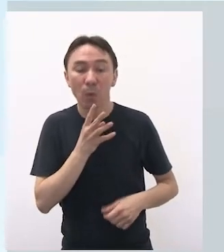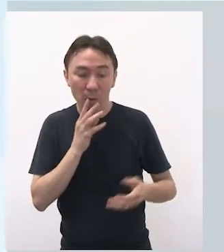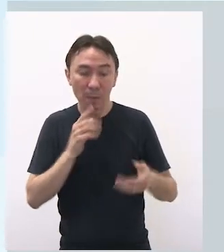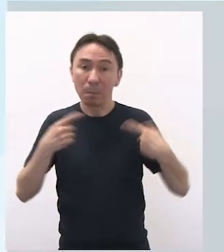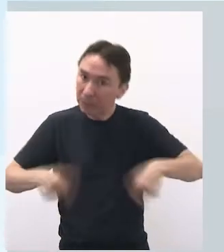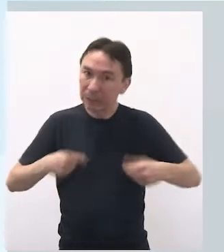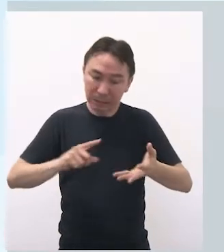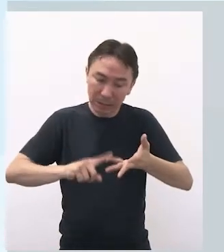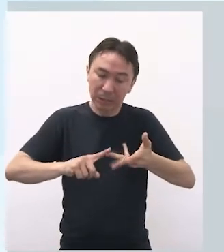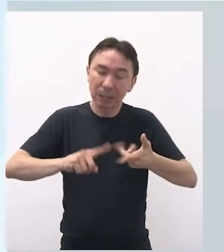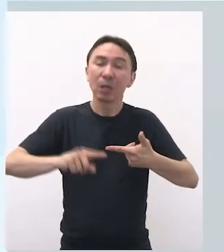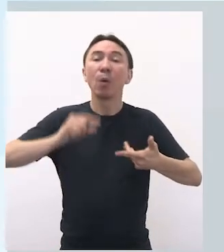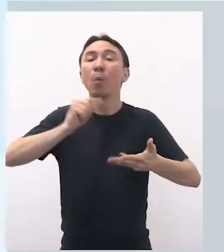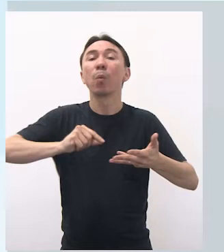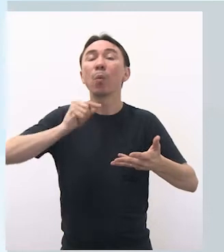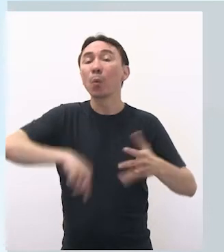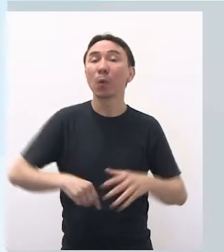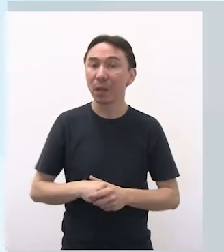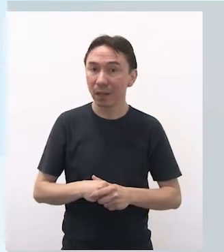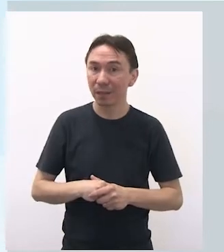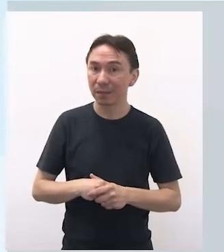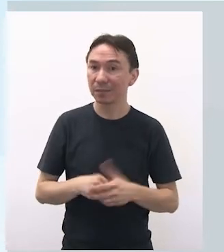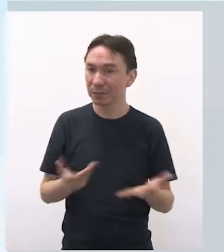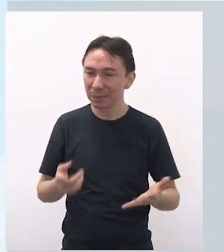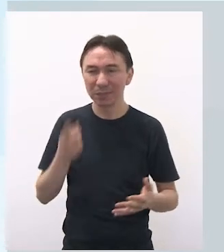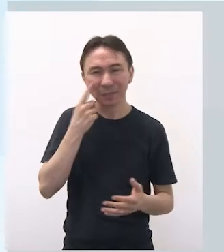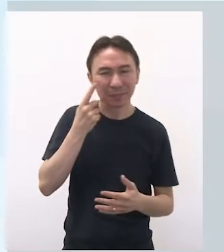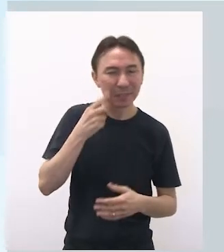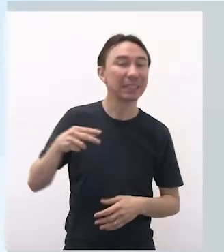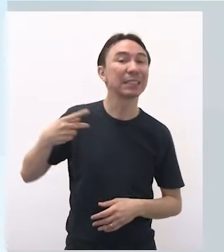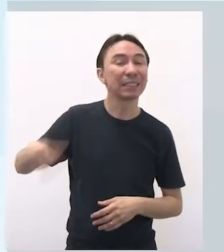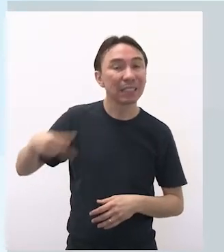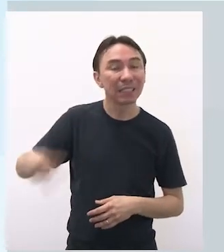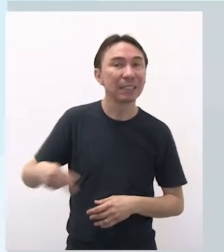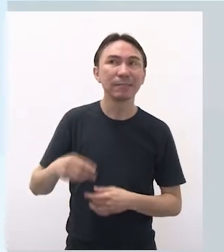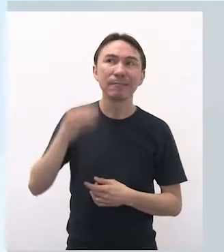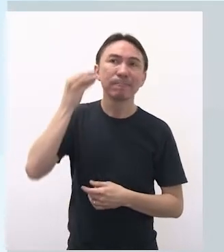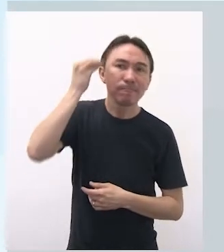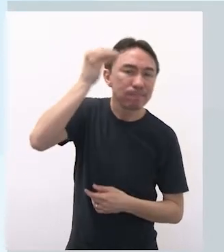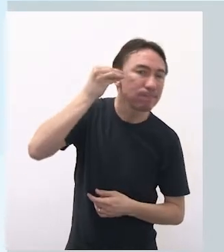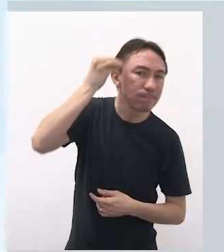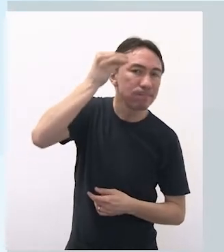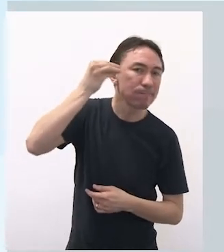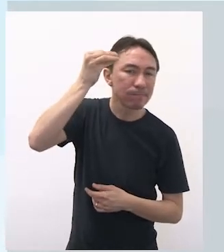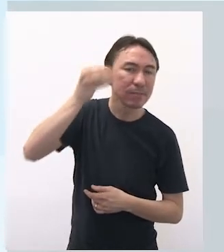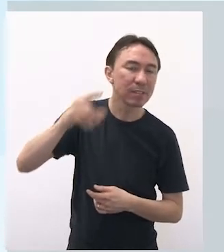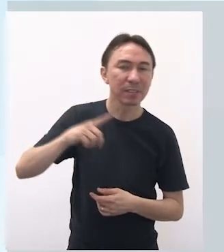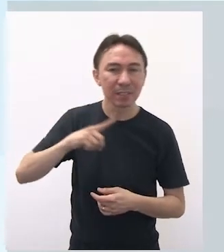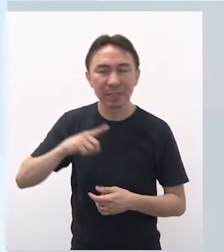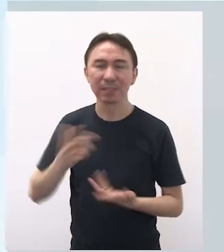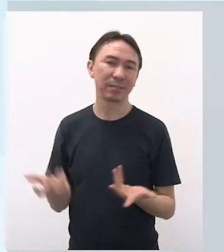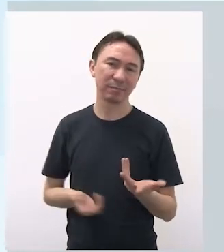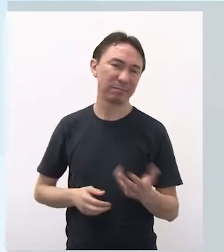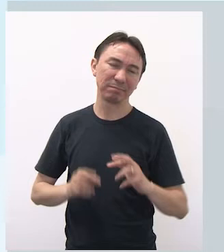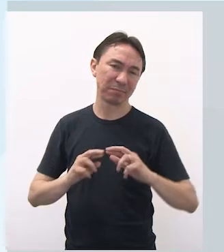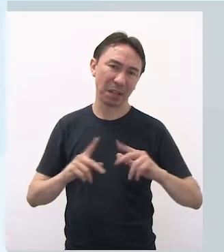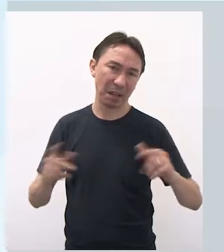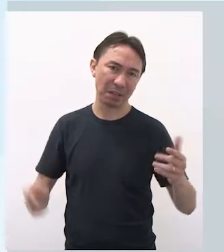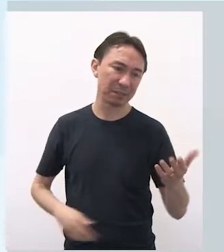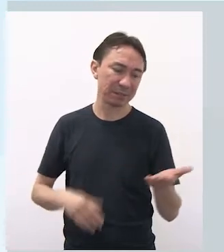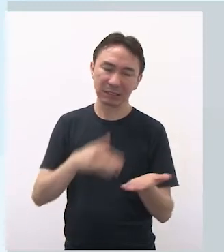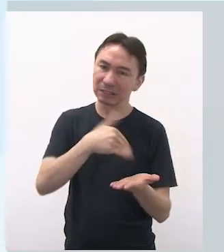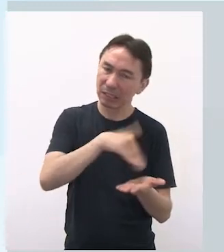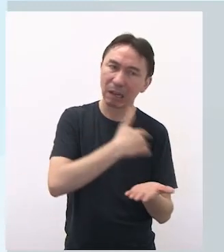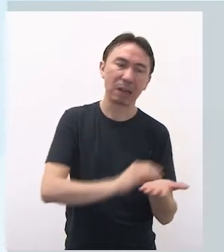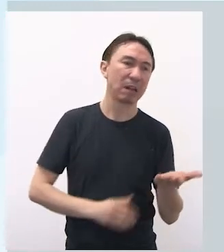contexto, fazer o desenho das ações, das experiências articuladas entre as instâncias de secretaria, escola e sala